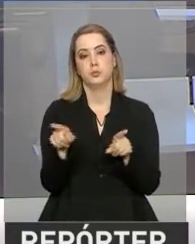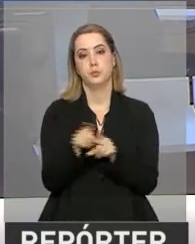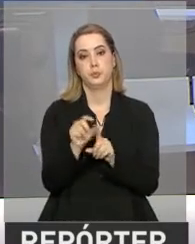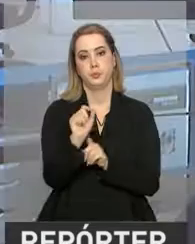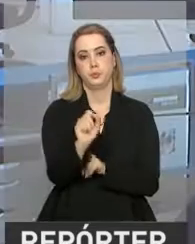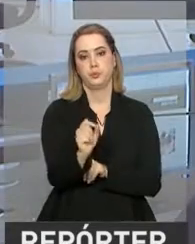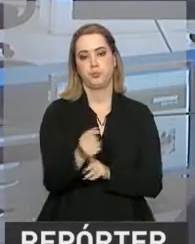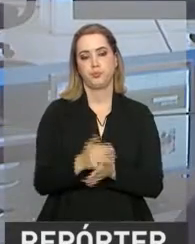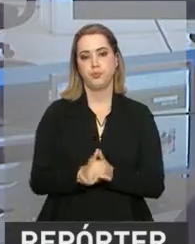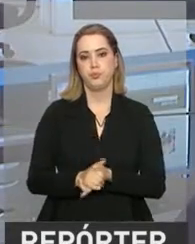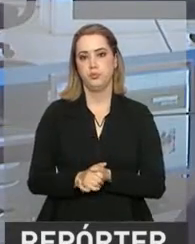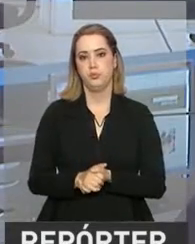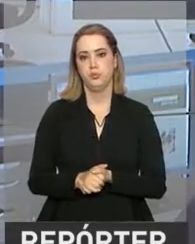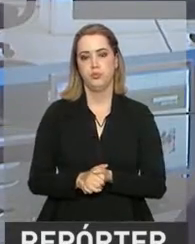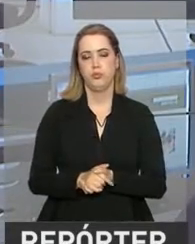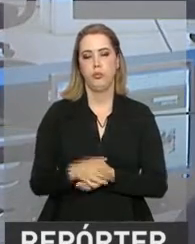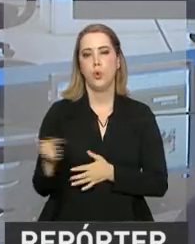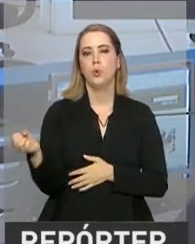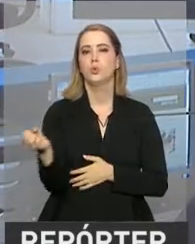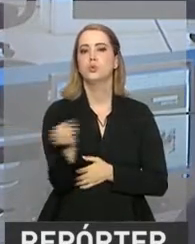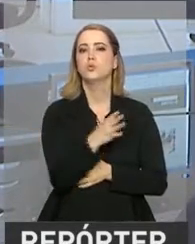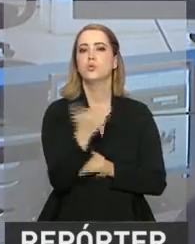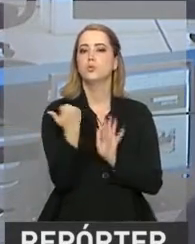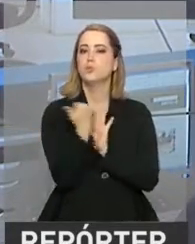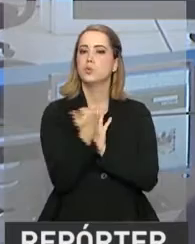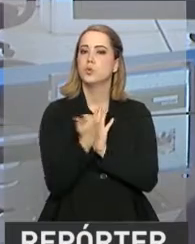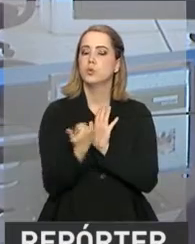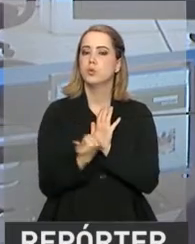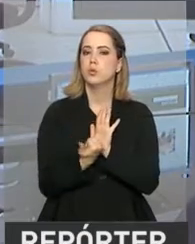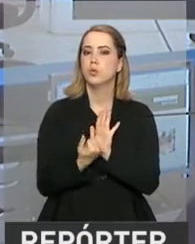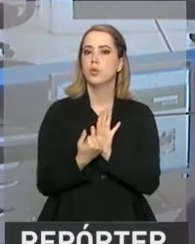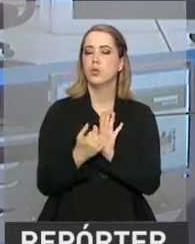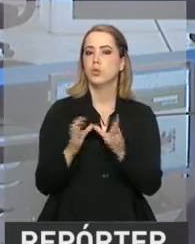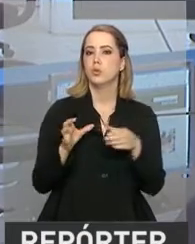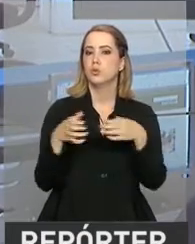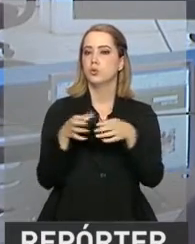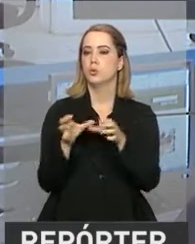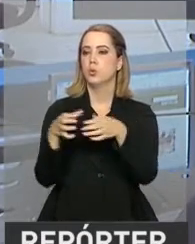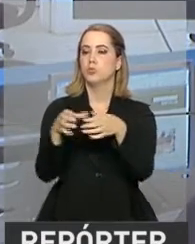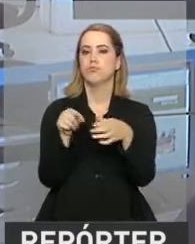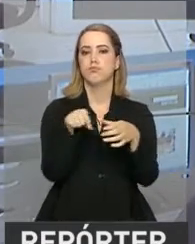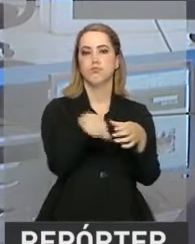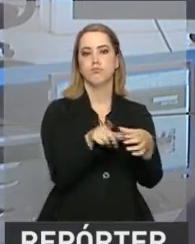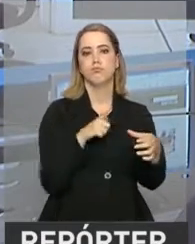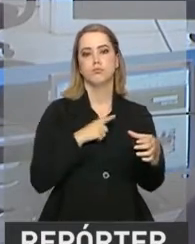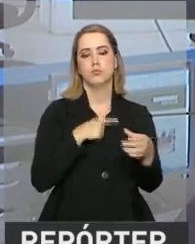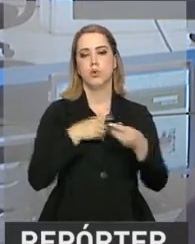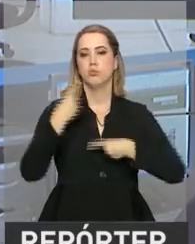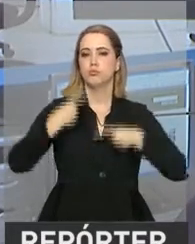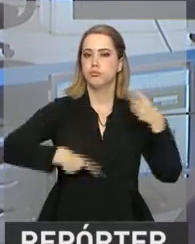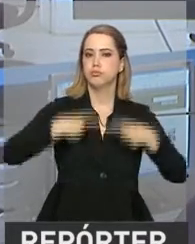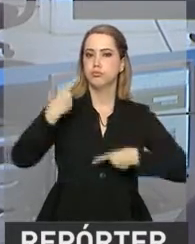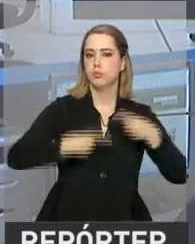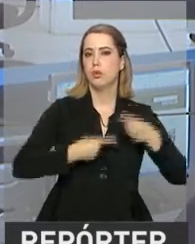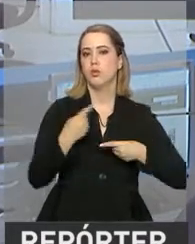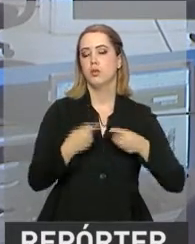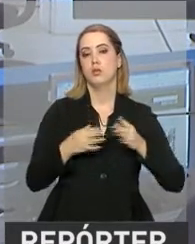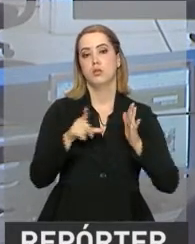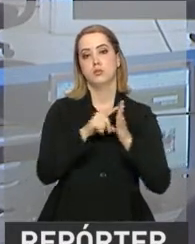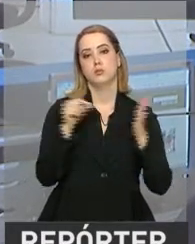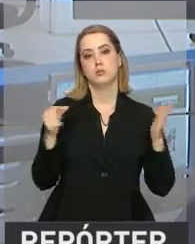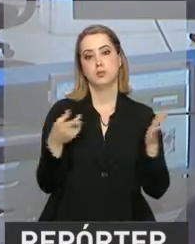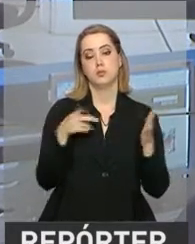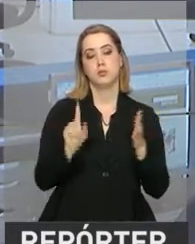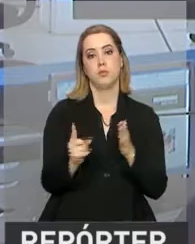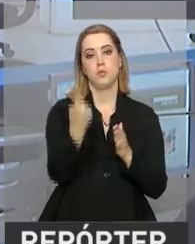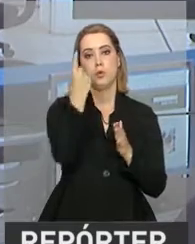ambulatoriais. O formato de um novo modelo das chamadas câmaras setoriais foi discutido no Palácio do Planalto. A ideia é criar